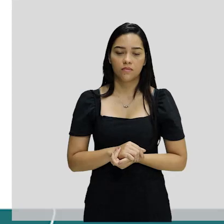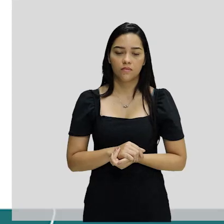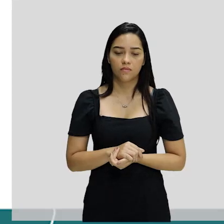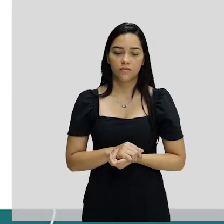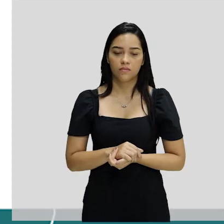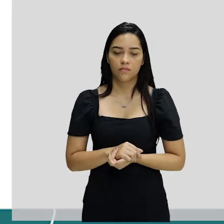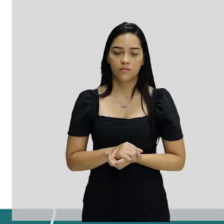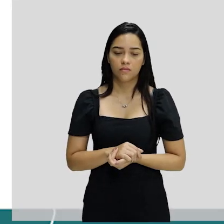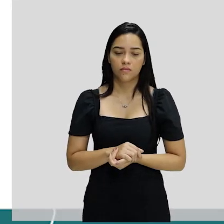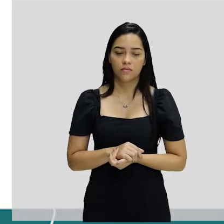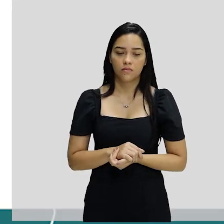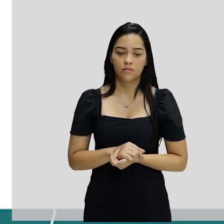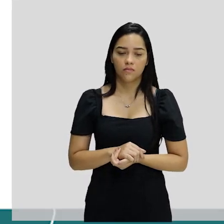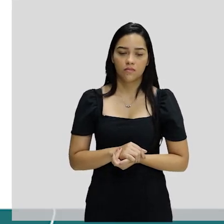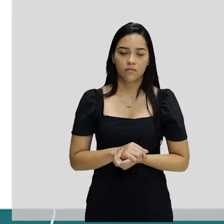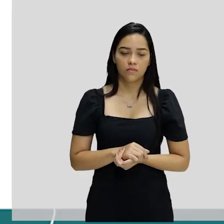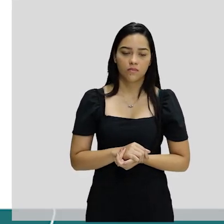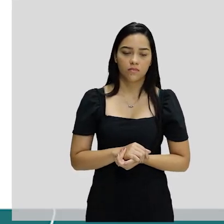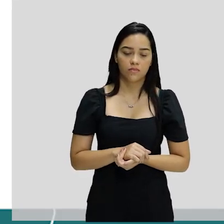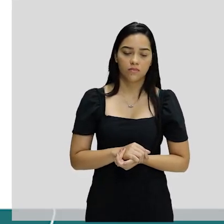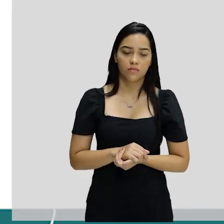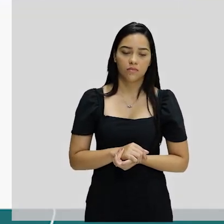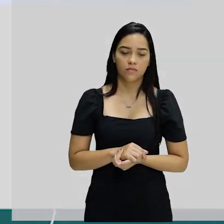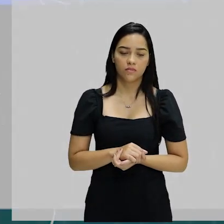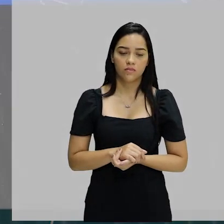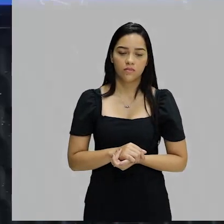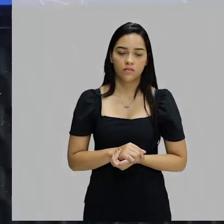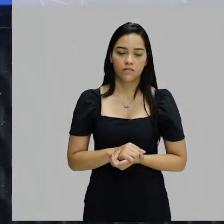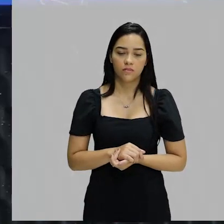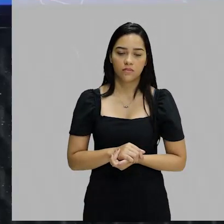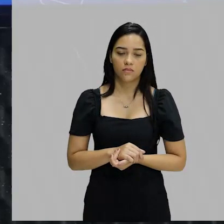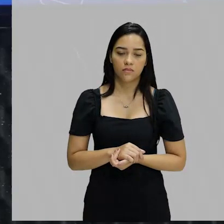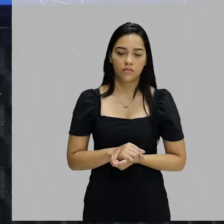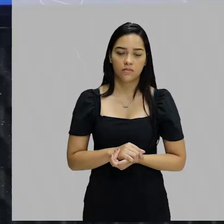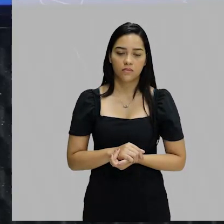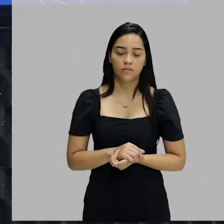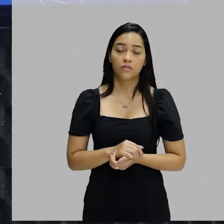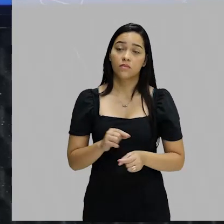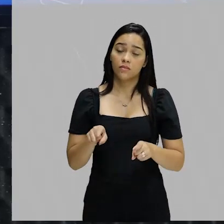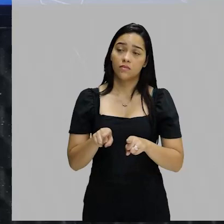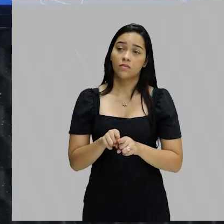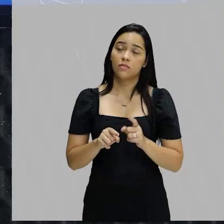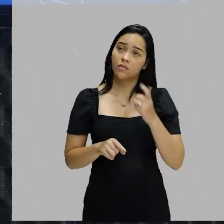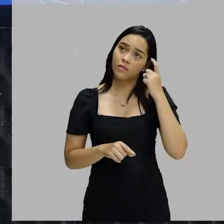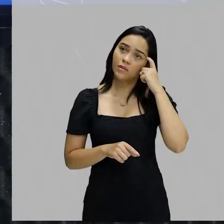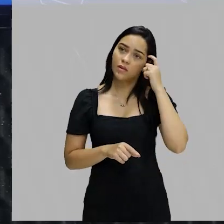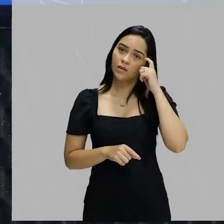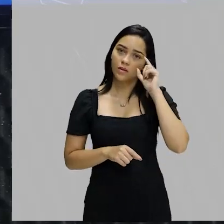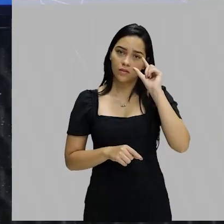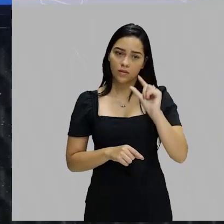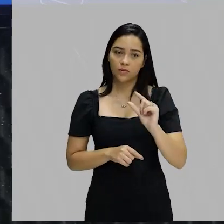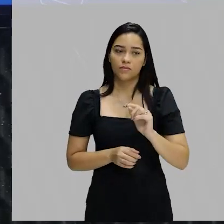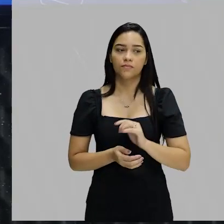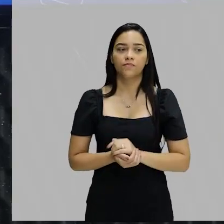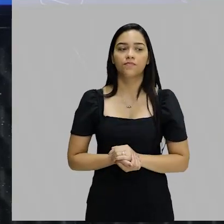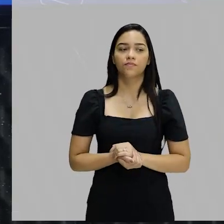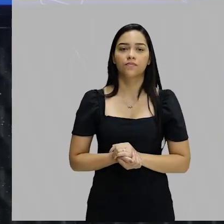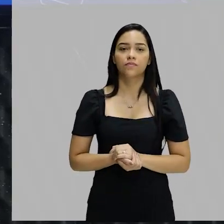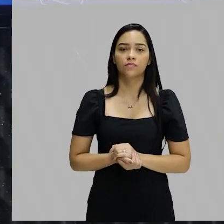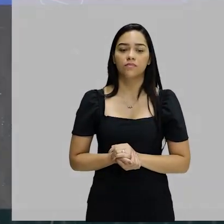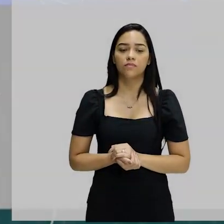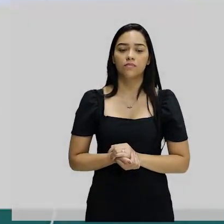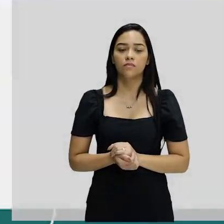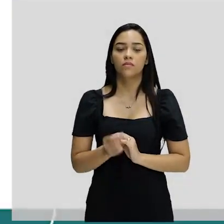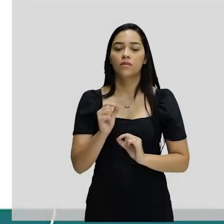barbicha, caderninho, casita, colherzinha, pesito, também dá uma ideia de diminutivo.